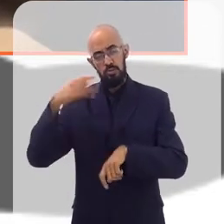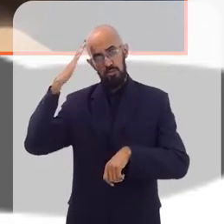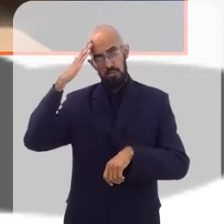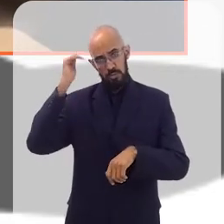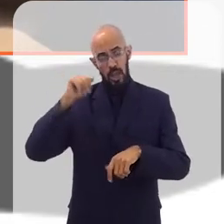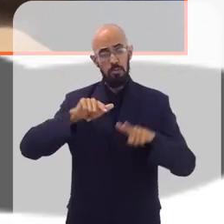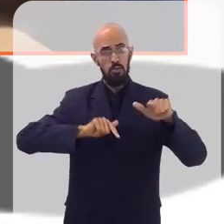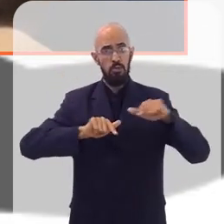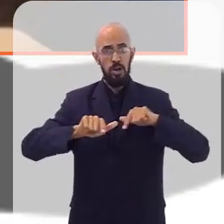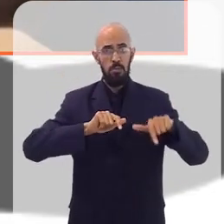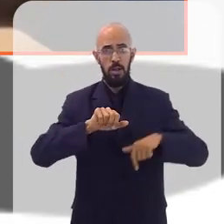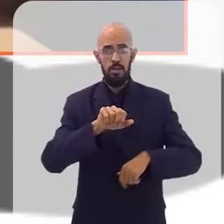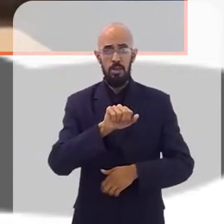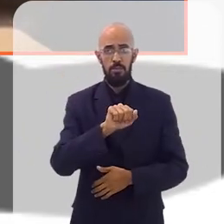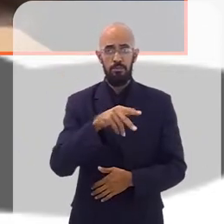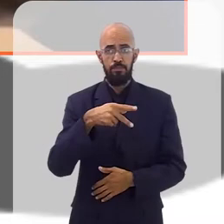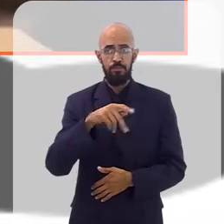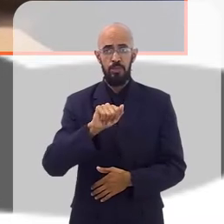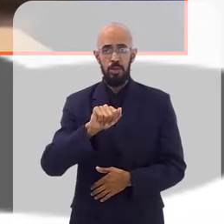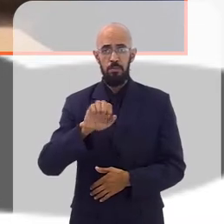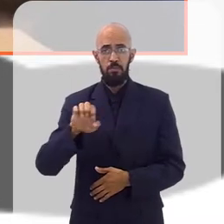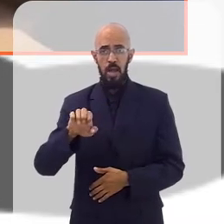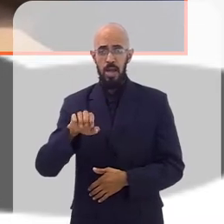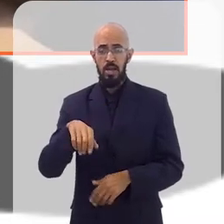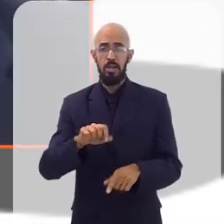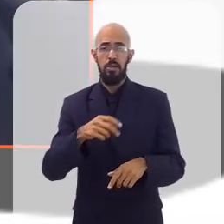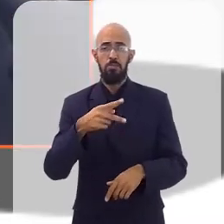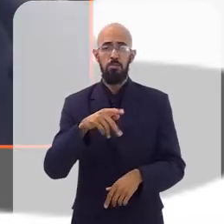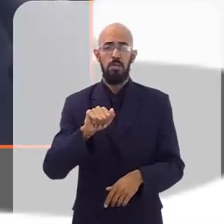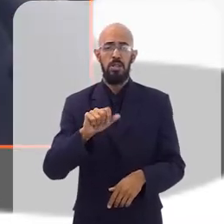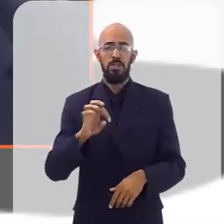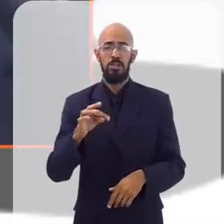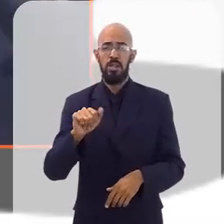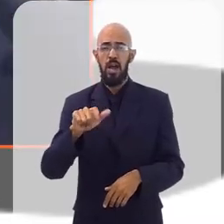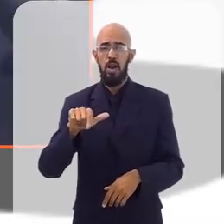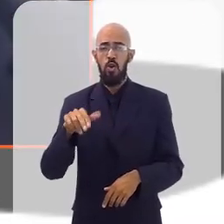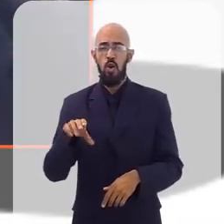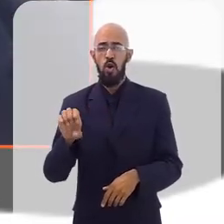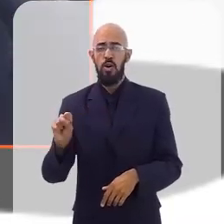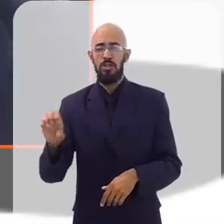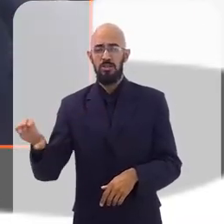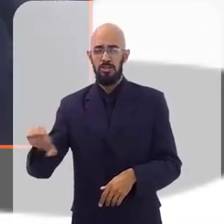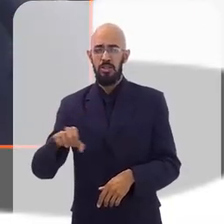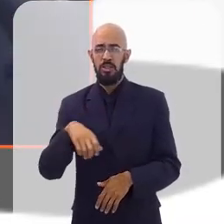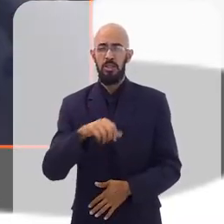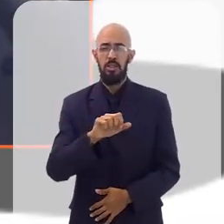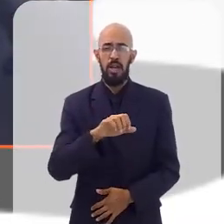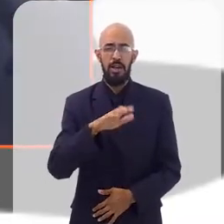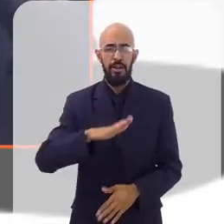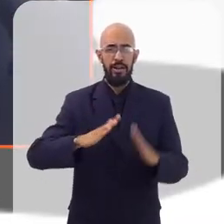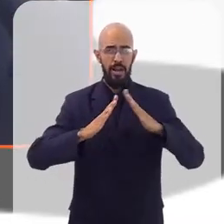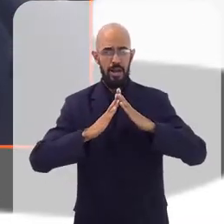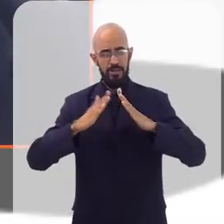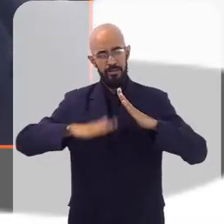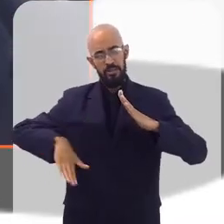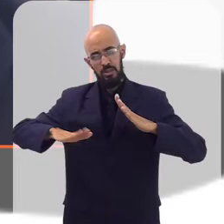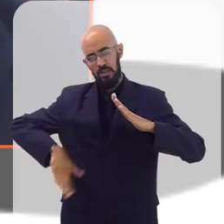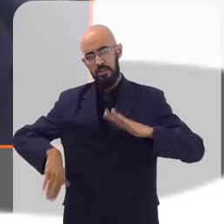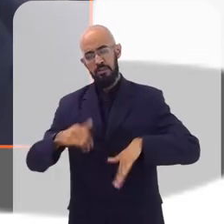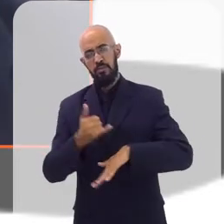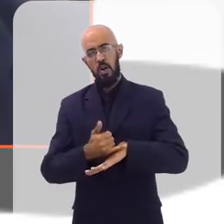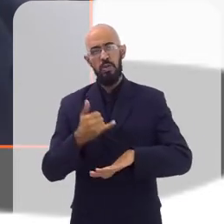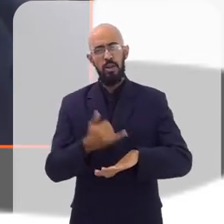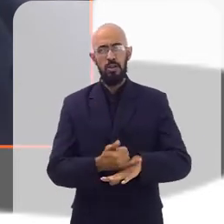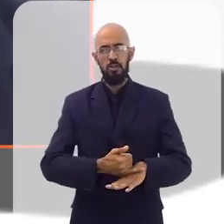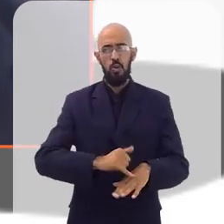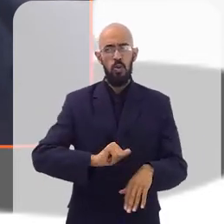sabe de trabalho capaz faz capa da gente faz a Pestalozzi faz que aparece faz a casa da Criança